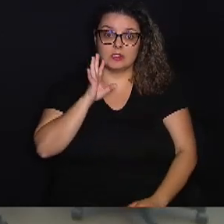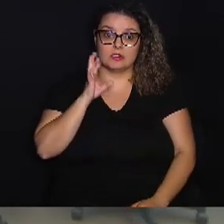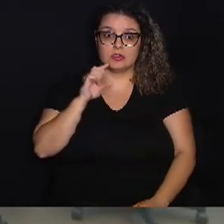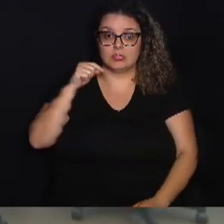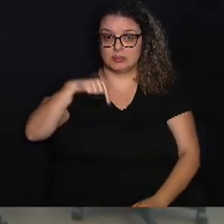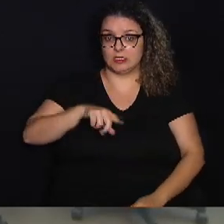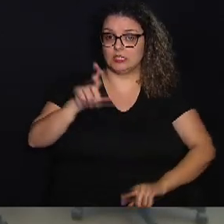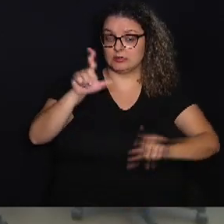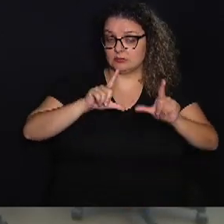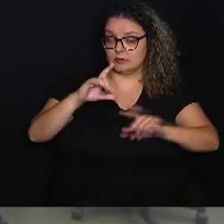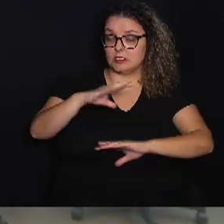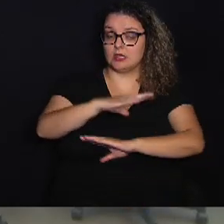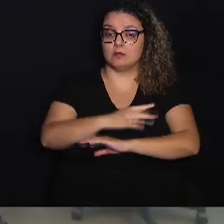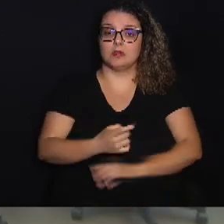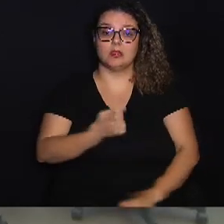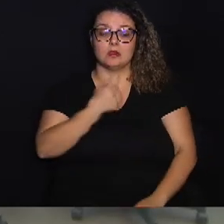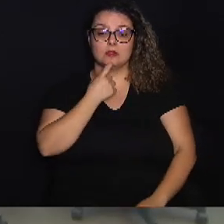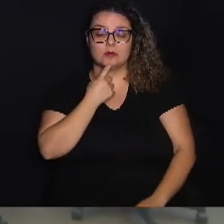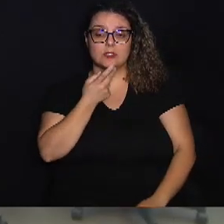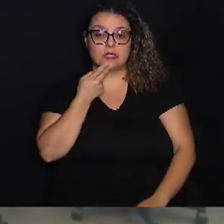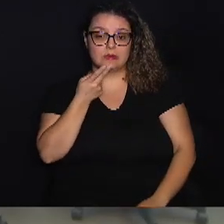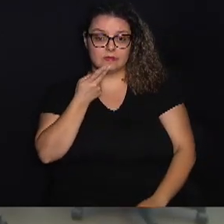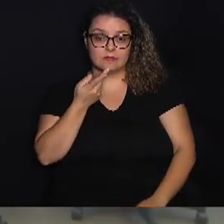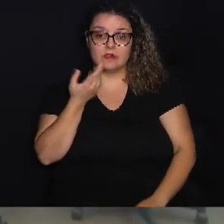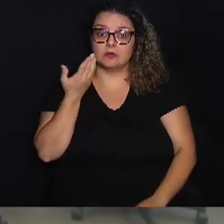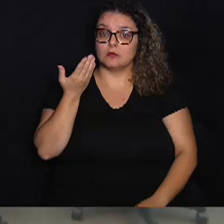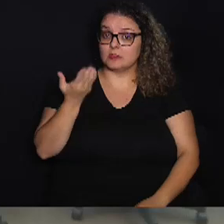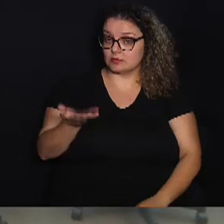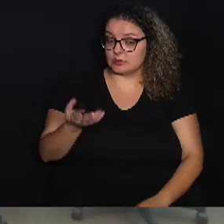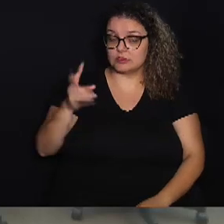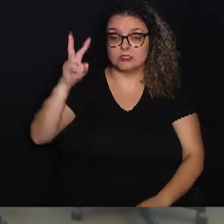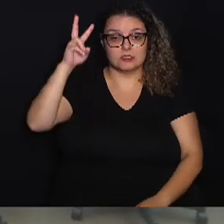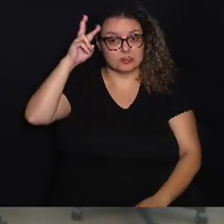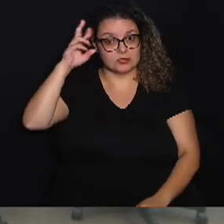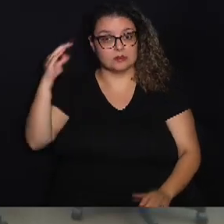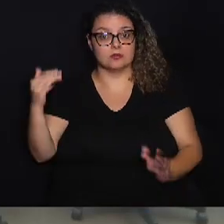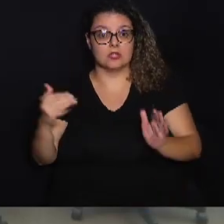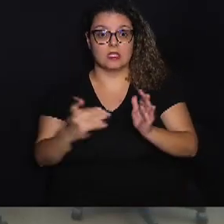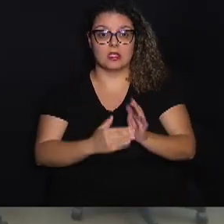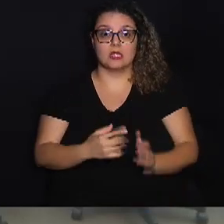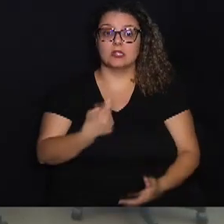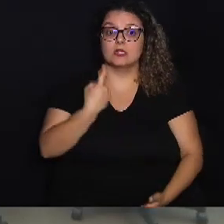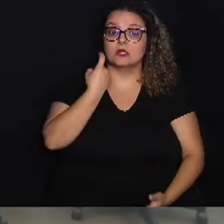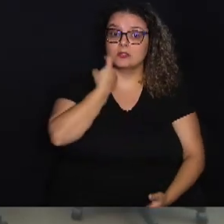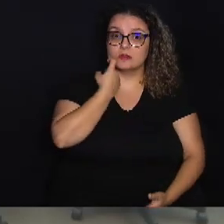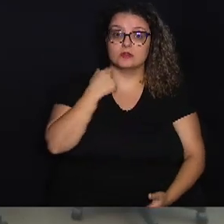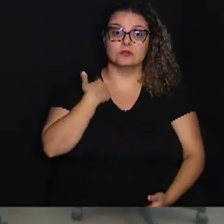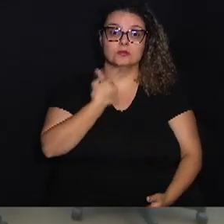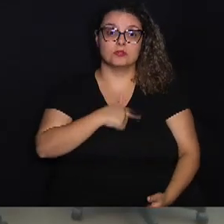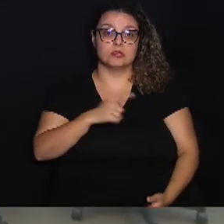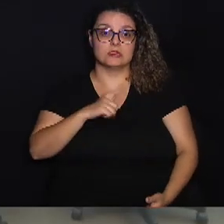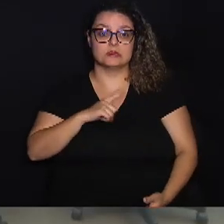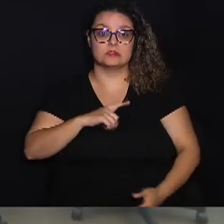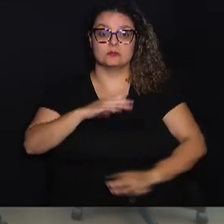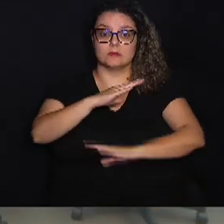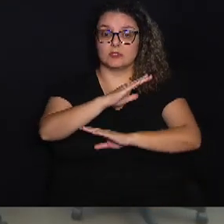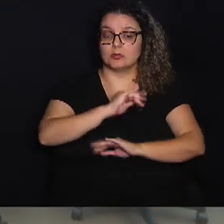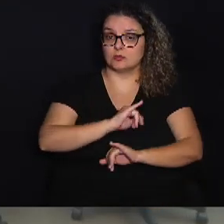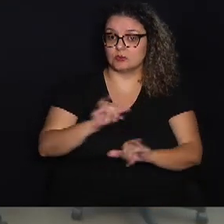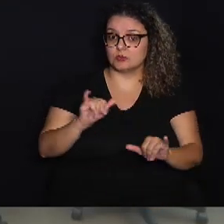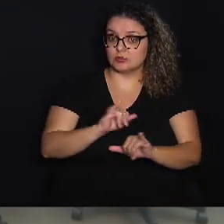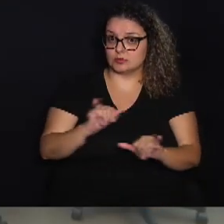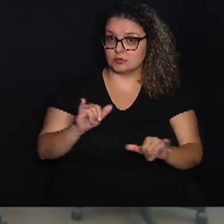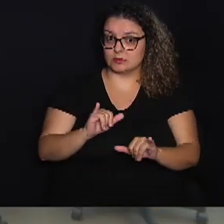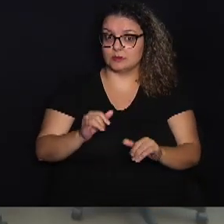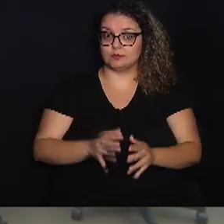TV Câmara Campinas e eu vou repassar para você de segunda a sexta-feira nós temos o jornal câmara no